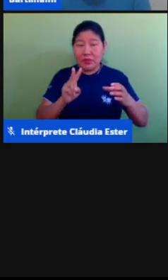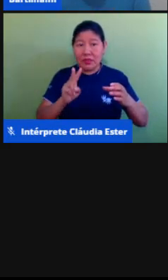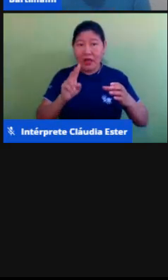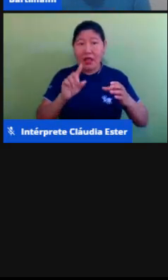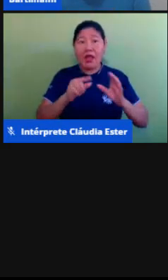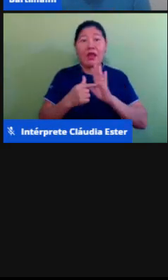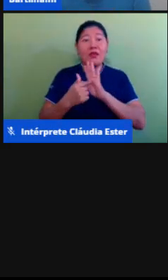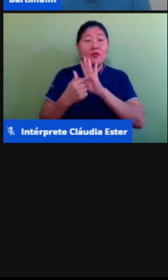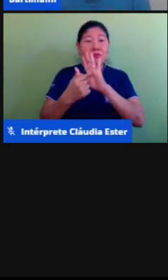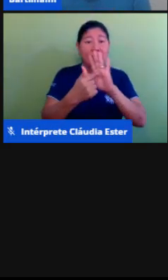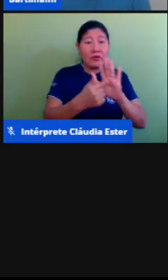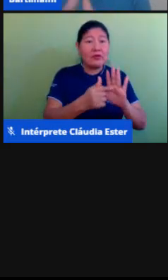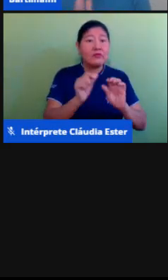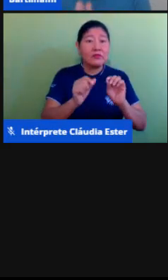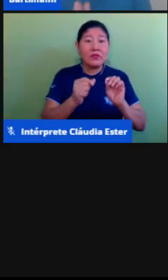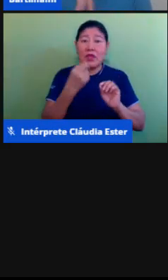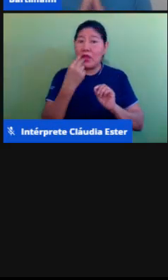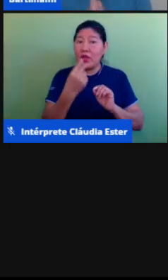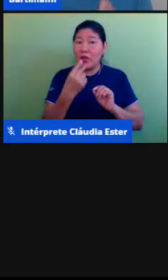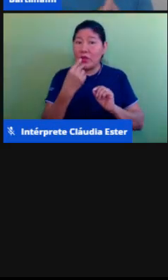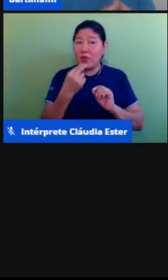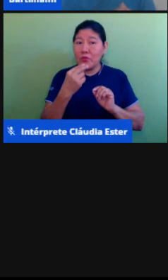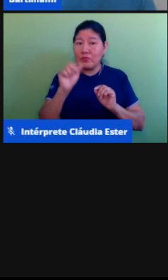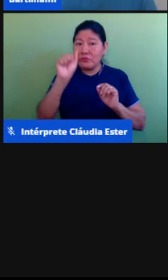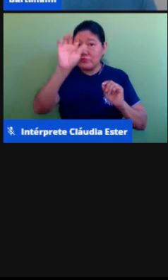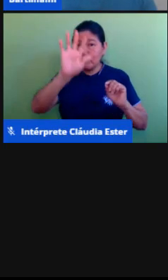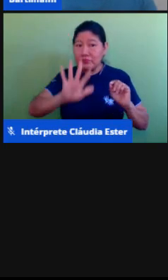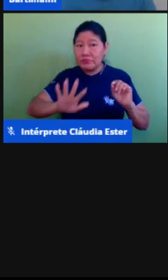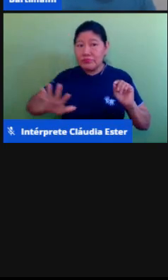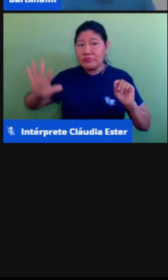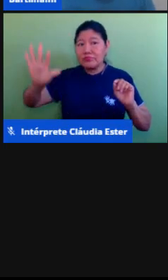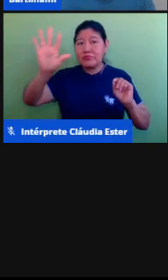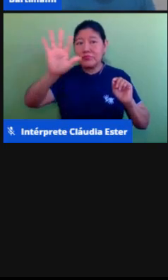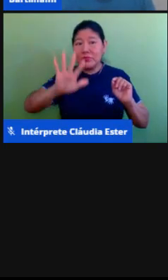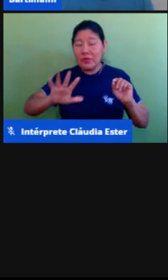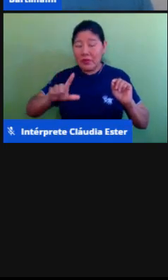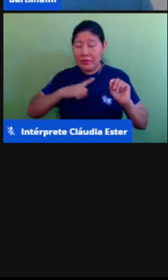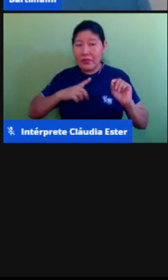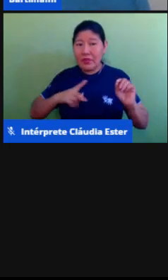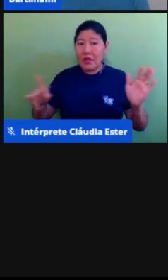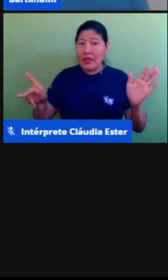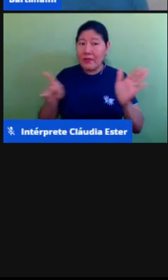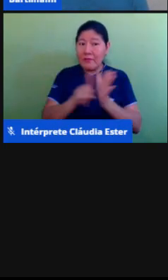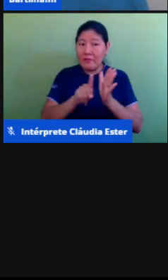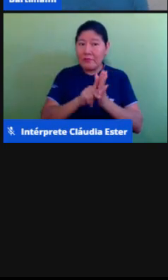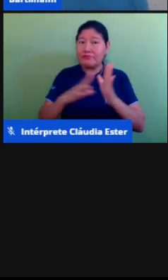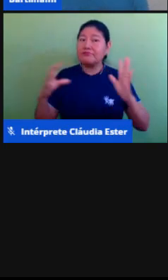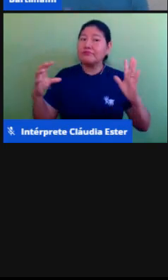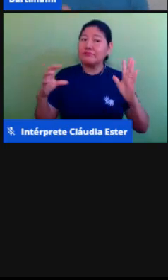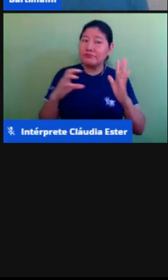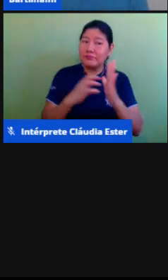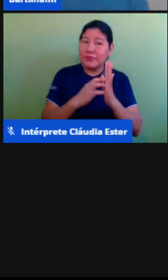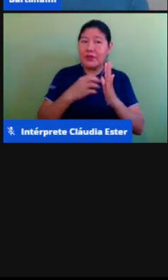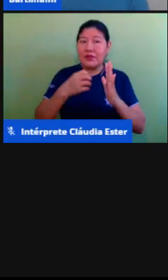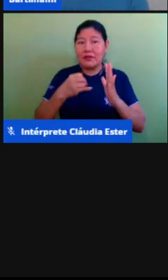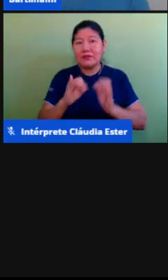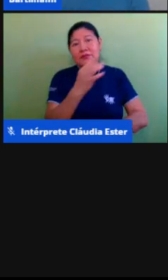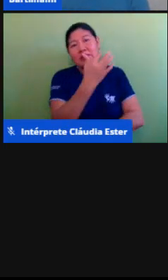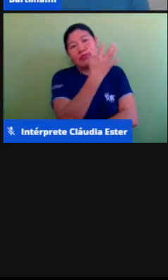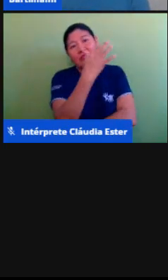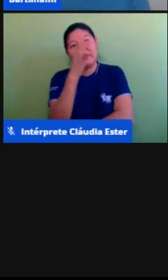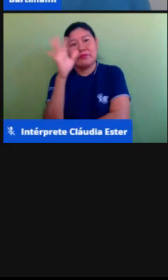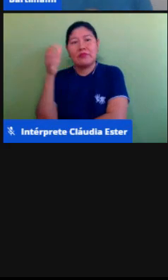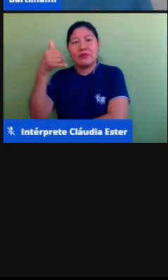da imagem vai ter uma característica. Se ela é pastagem, se é uma